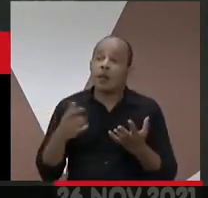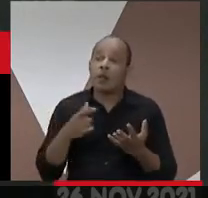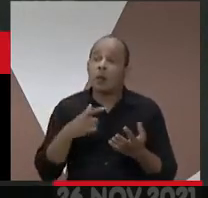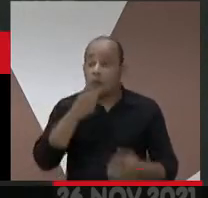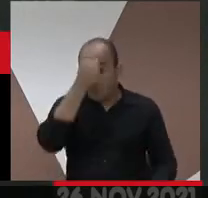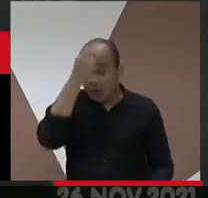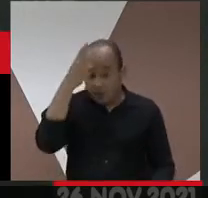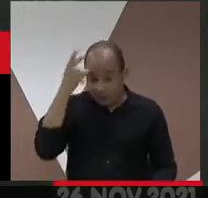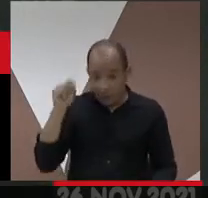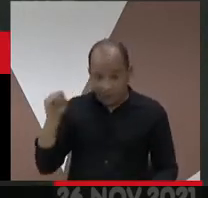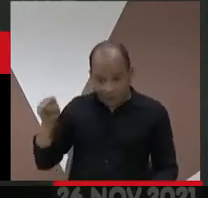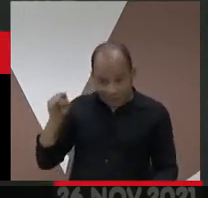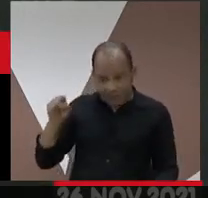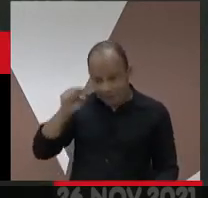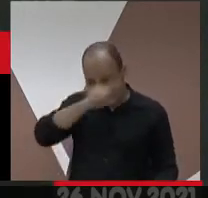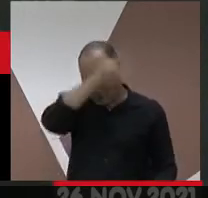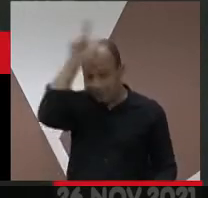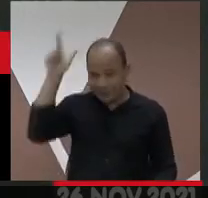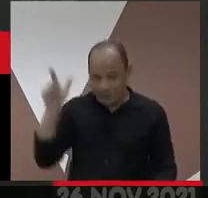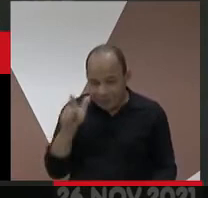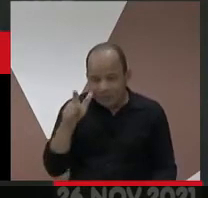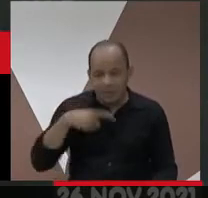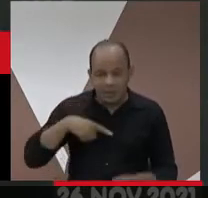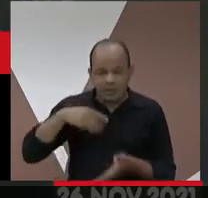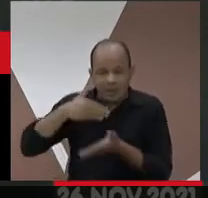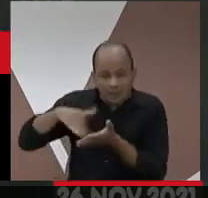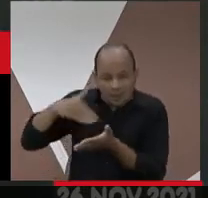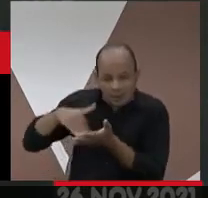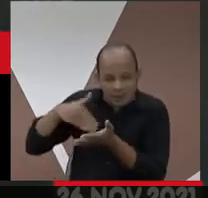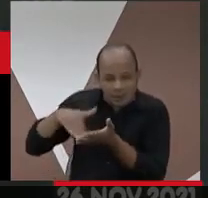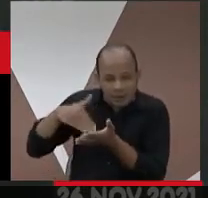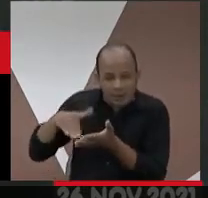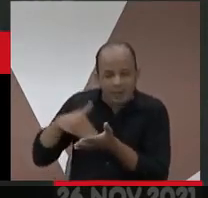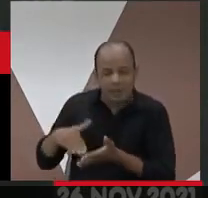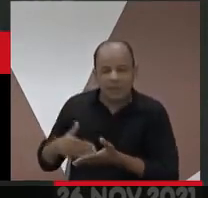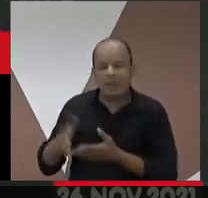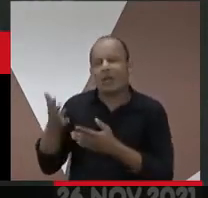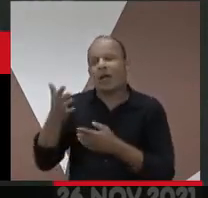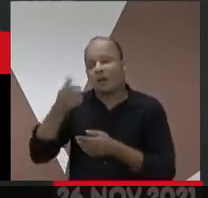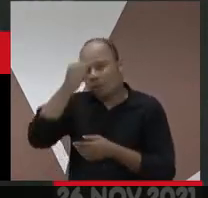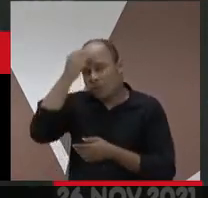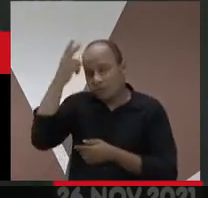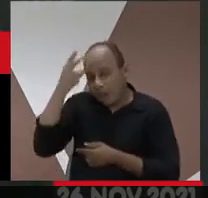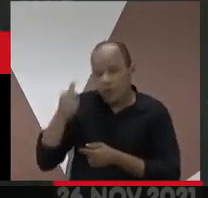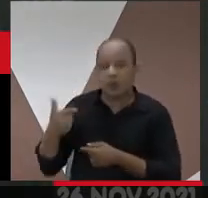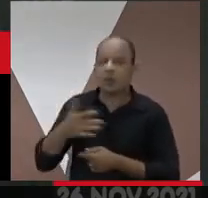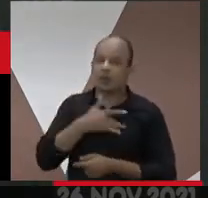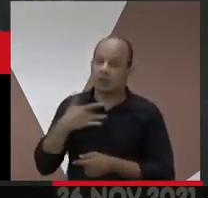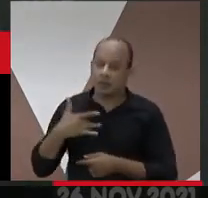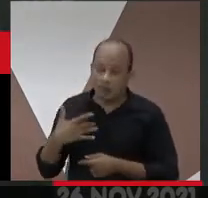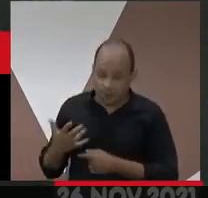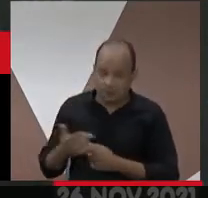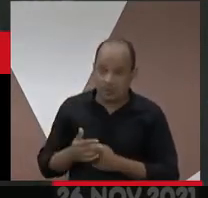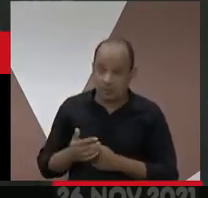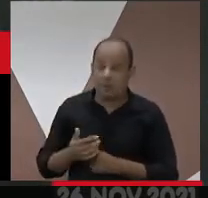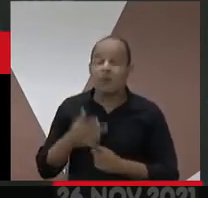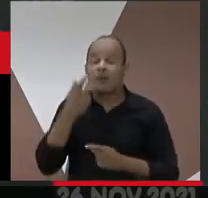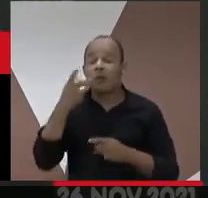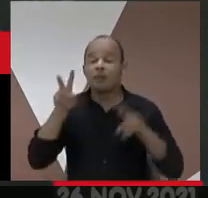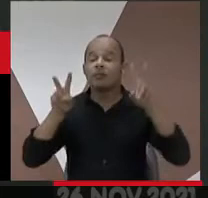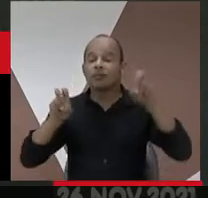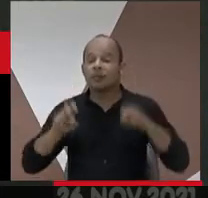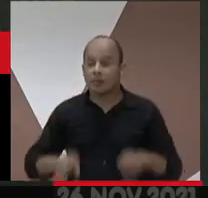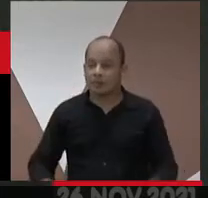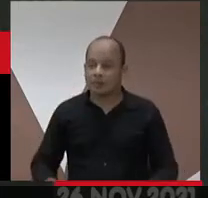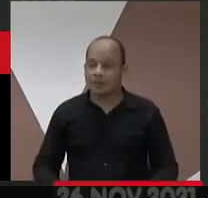prefeito de Santa Luzia, por meio da Secretaria Municipal de Meio Ambiente, Agricultura e Abastecimento, afirmou, abre aspas, não,